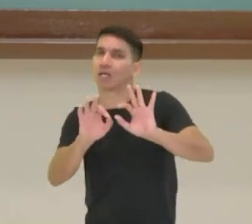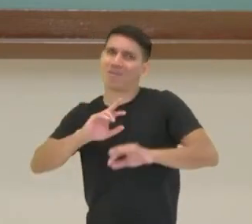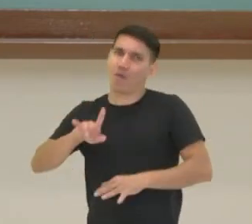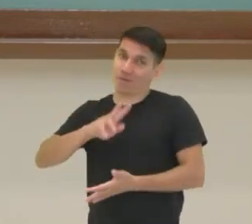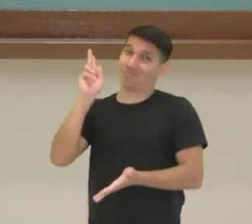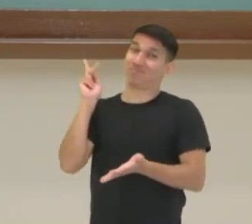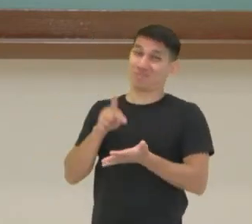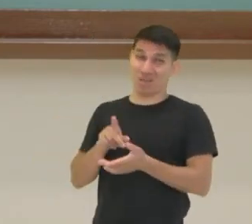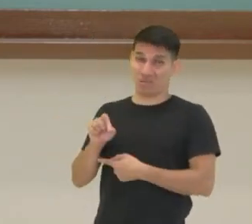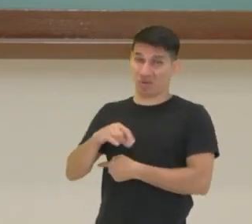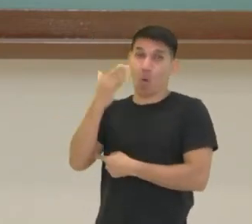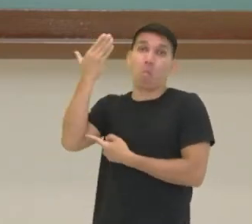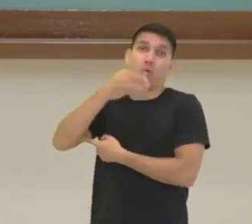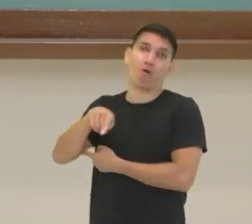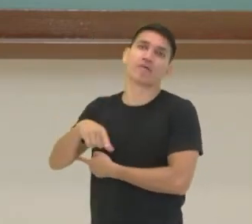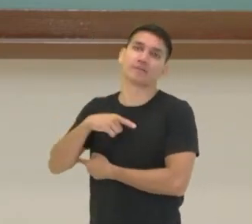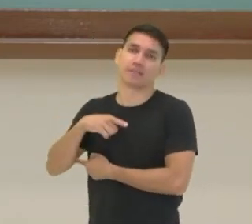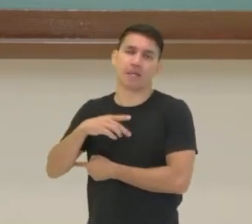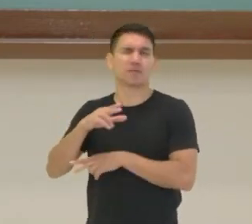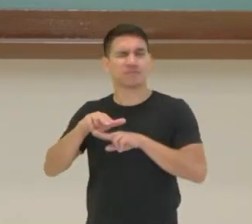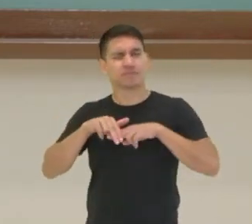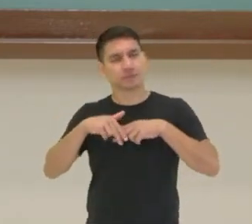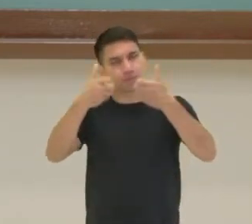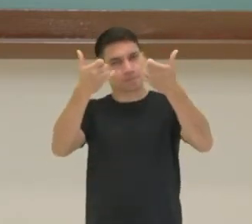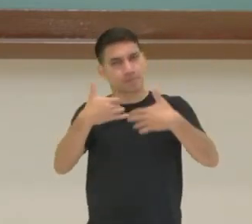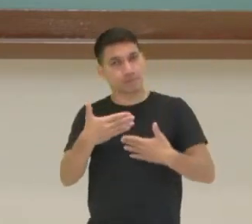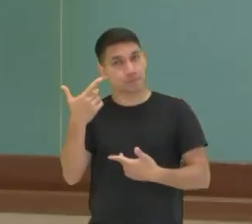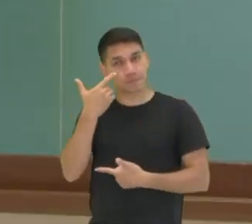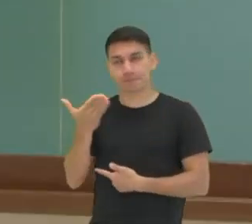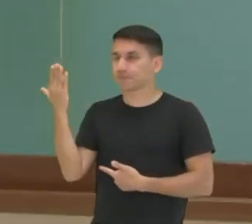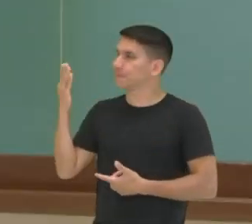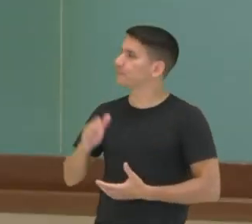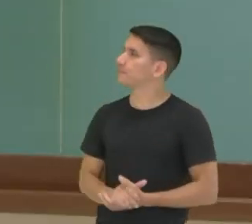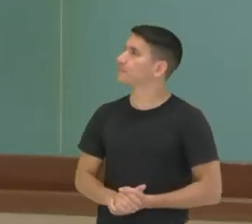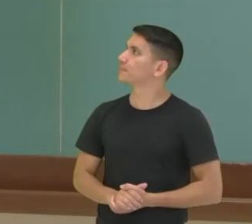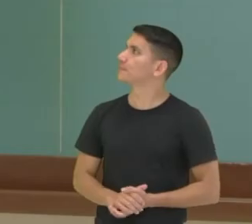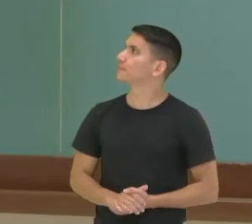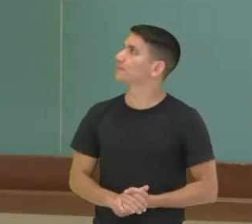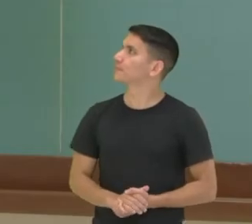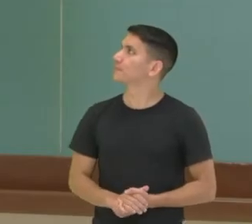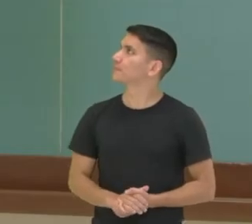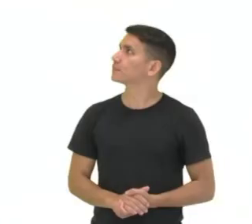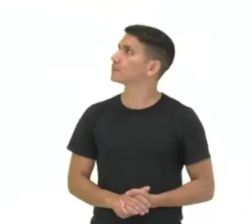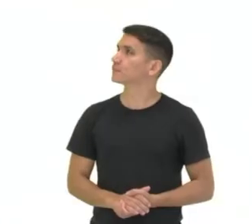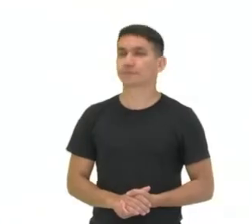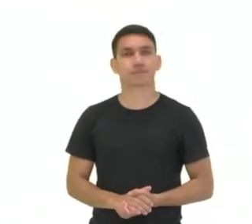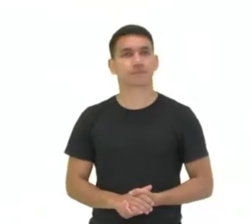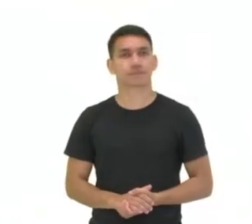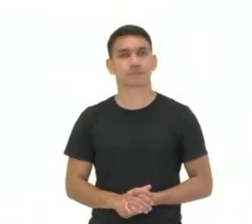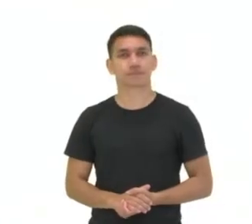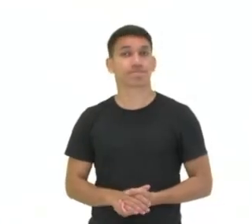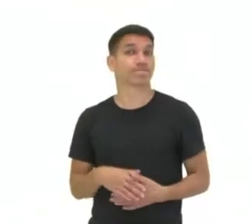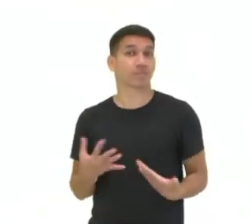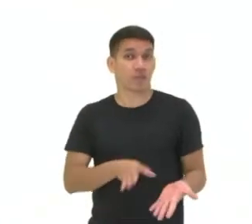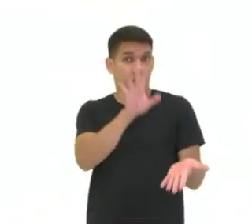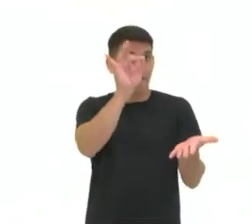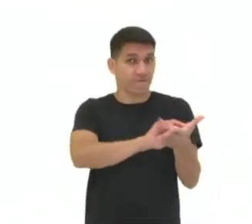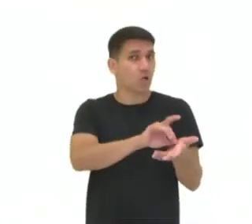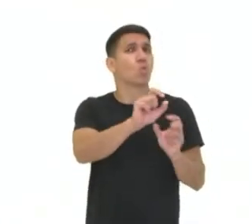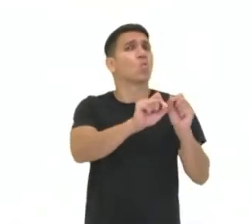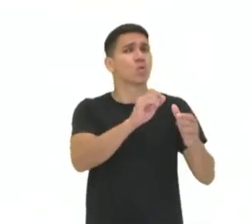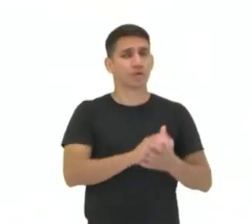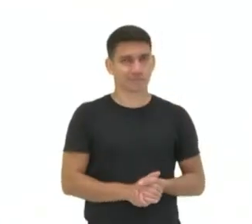necessariamente comprovado. Vamos ver, então, isso aqui na tela. Observe lá comigo. Então, olha lá, fatos